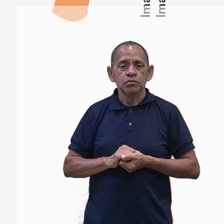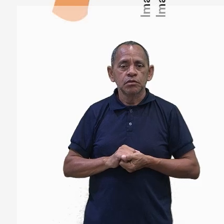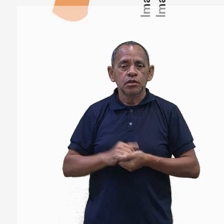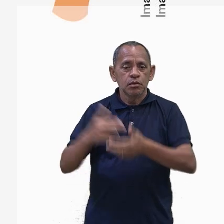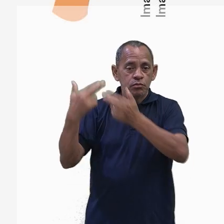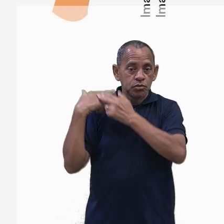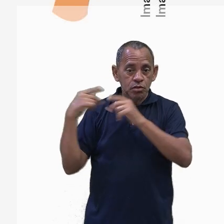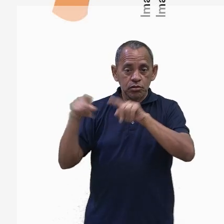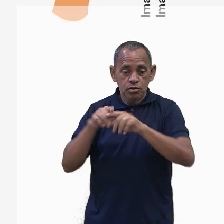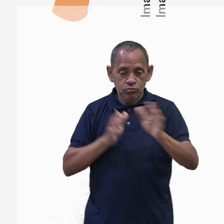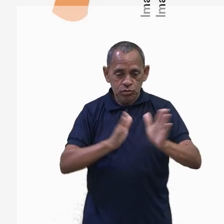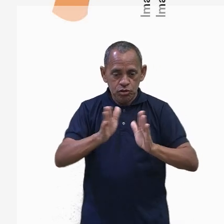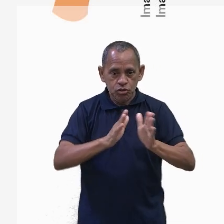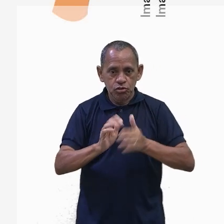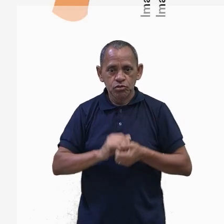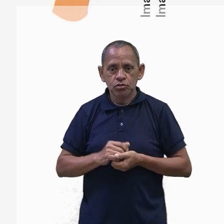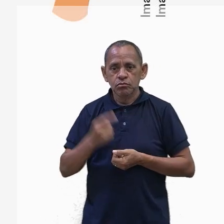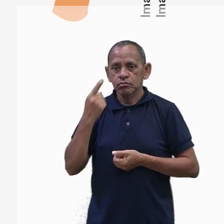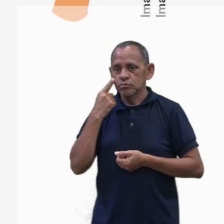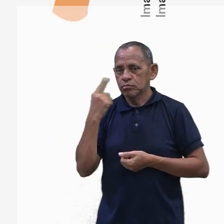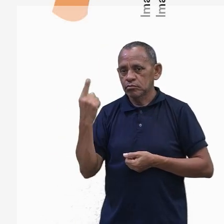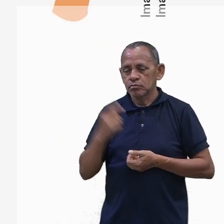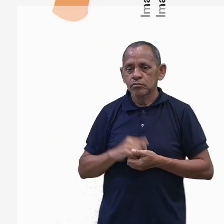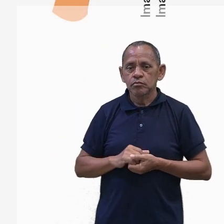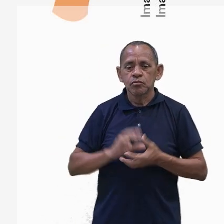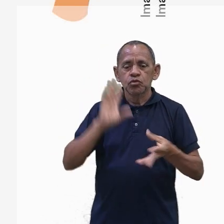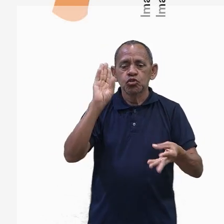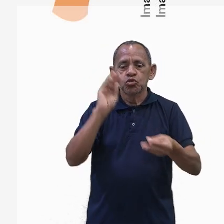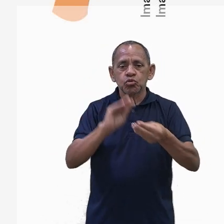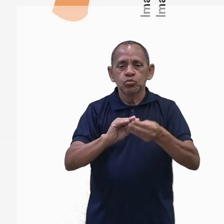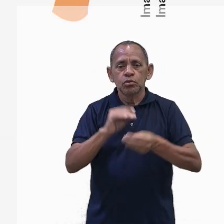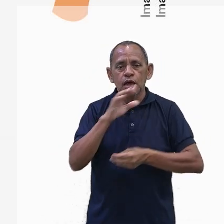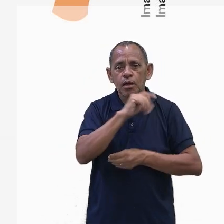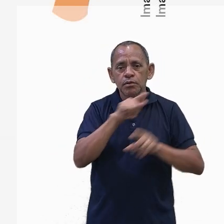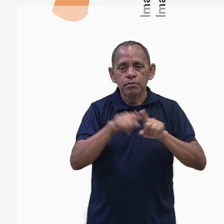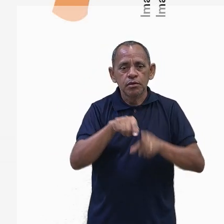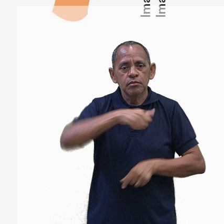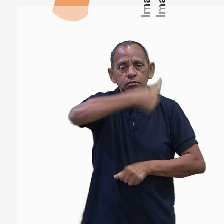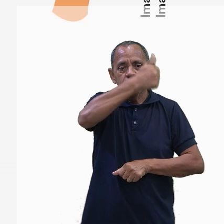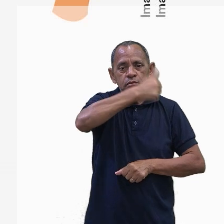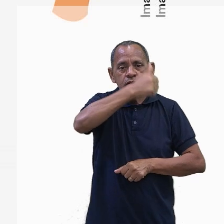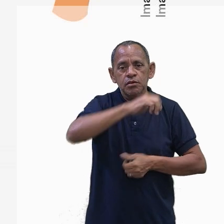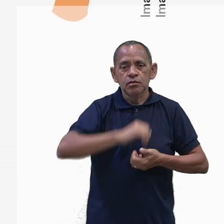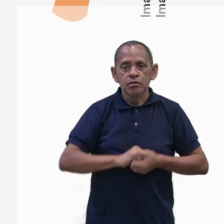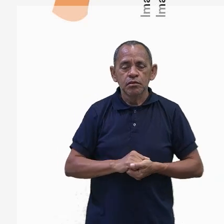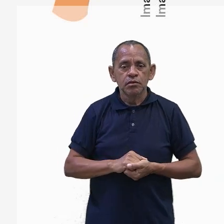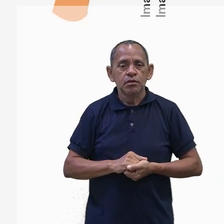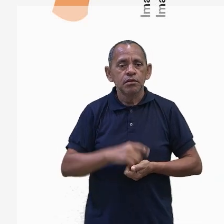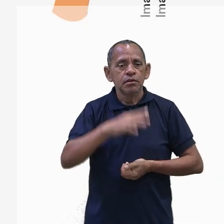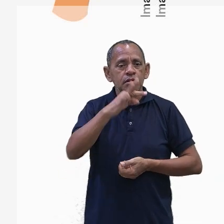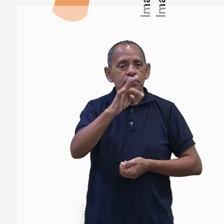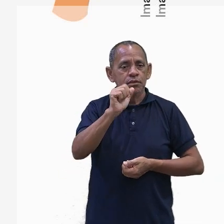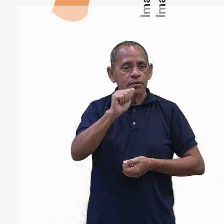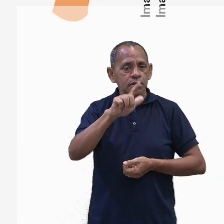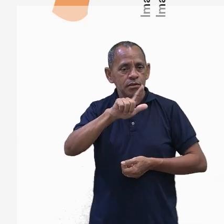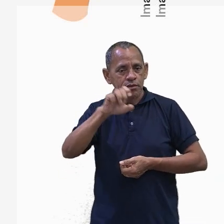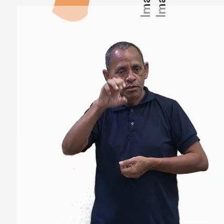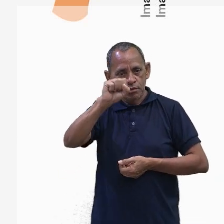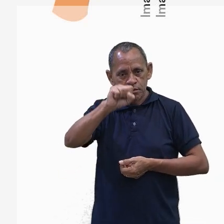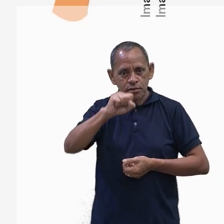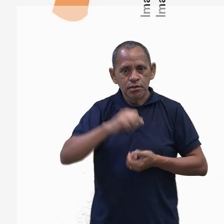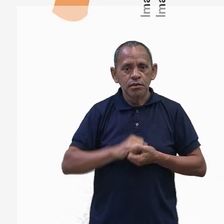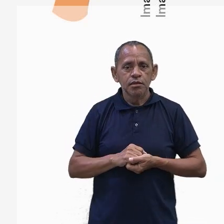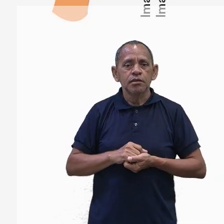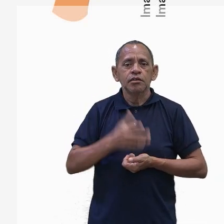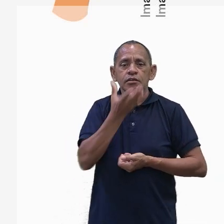aí. Trouxe alguns nomezinhos aqui, um resumão rápido para vocês. O primeiro foi Tales de Mileto, é conhecido como pai